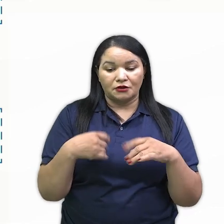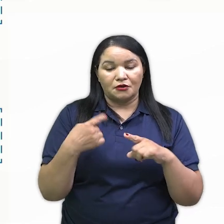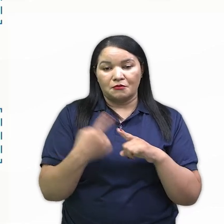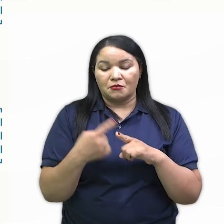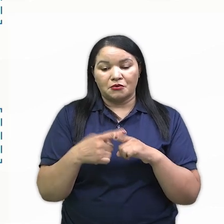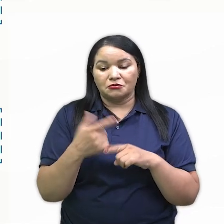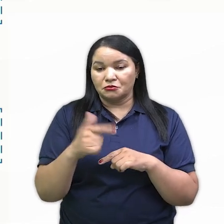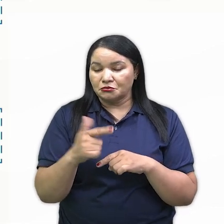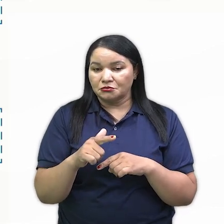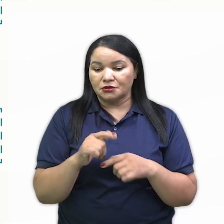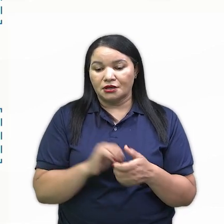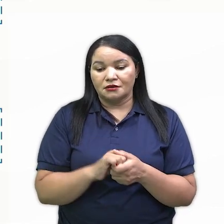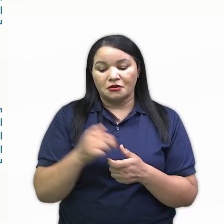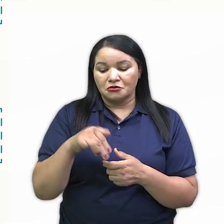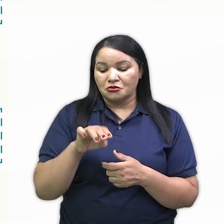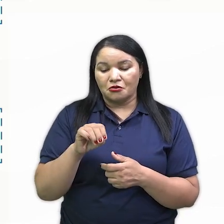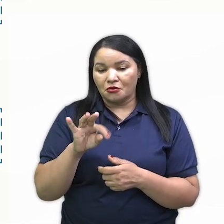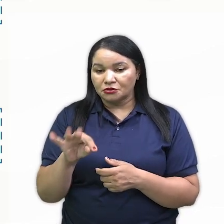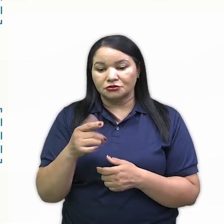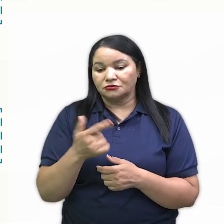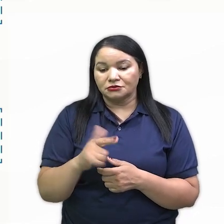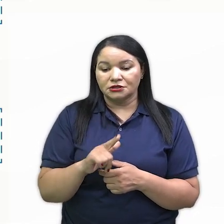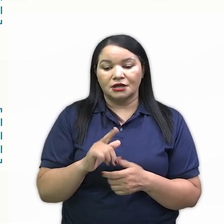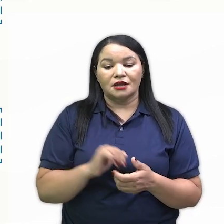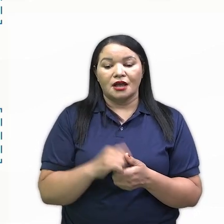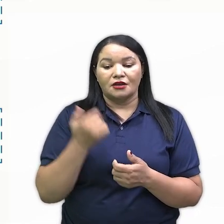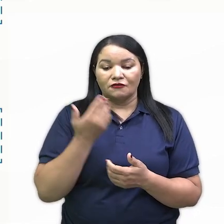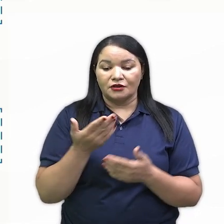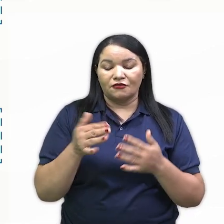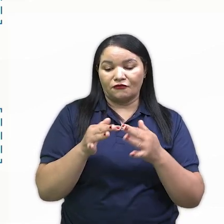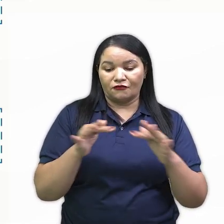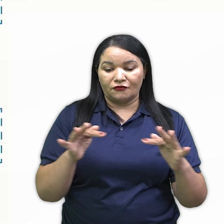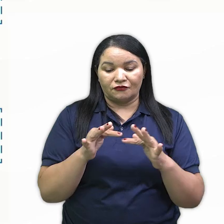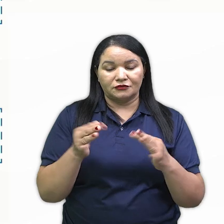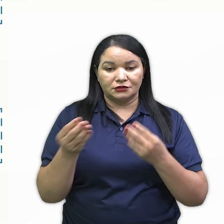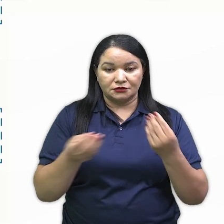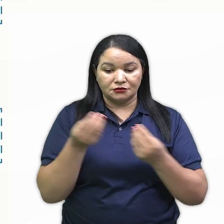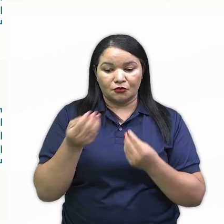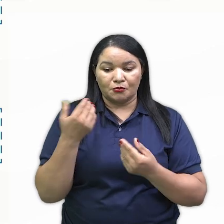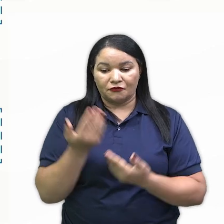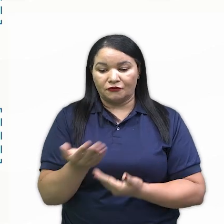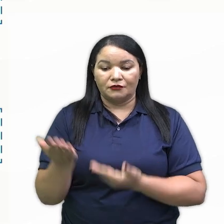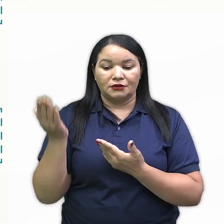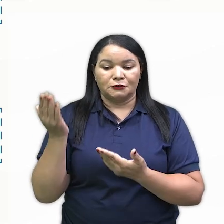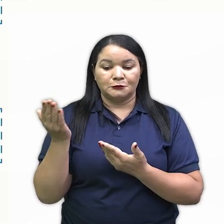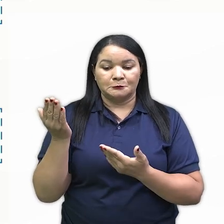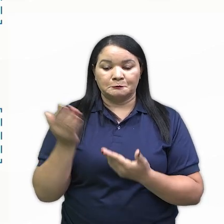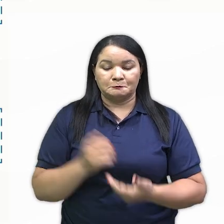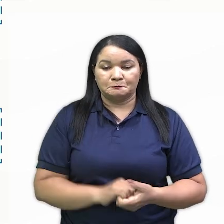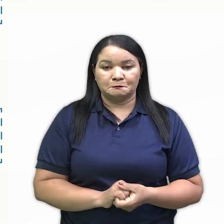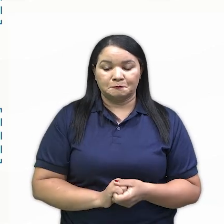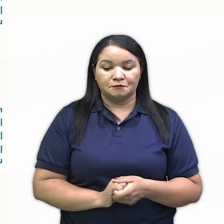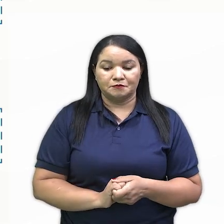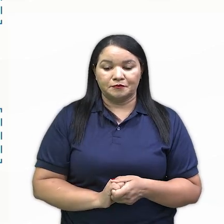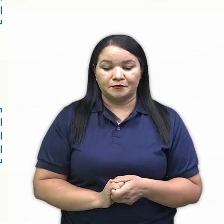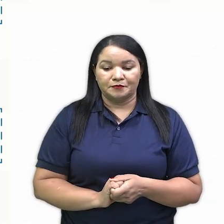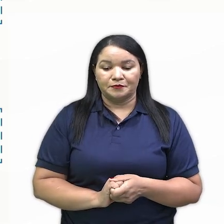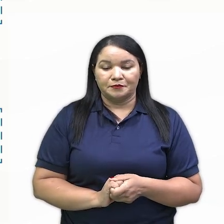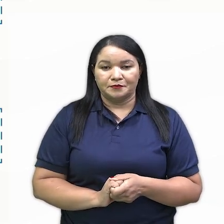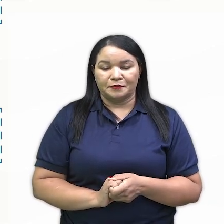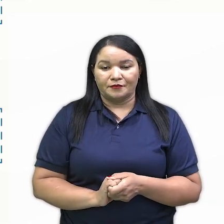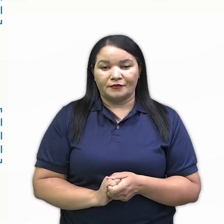to be no passado. I was doing, o verbo com ing.